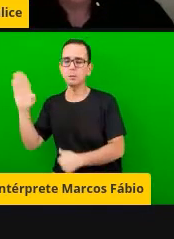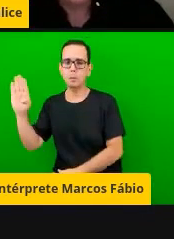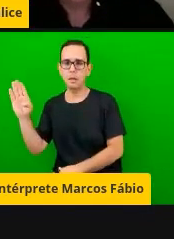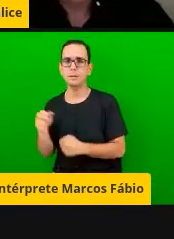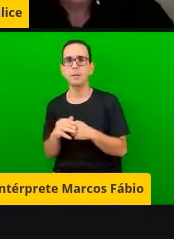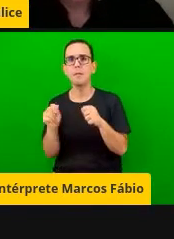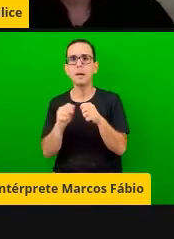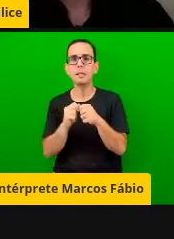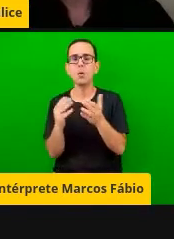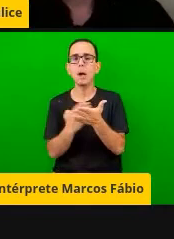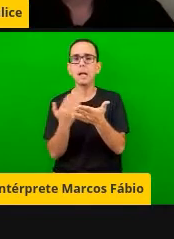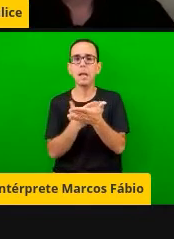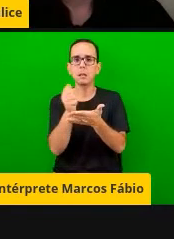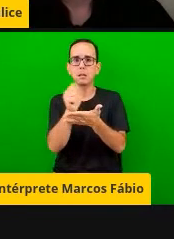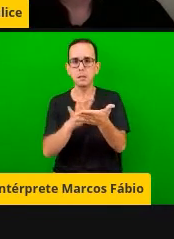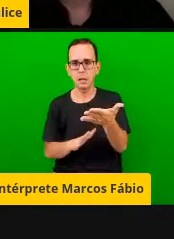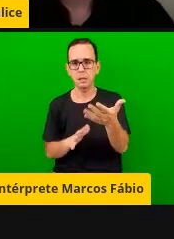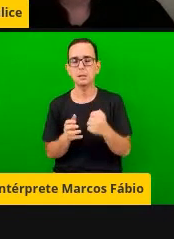de atividades,